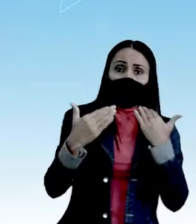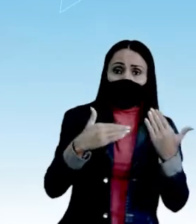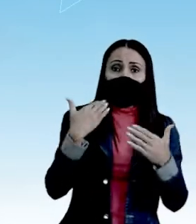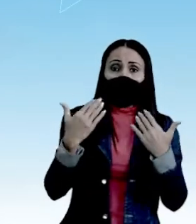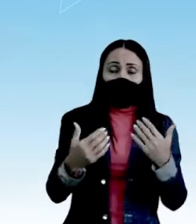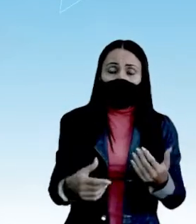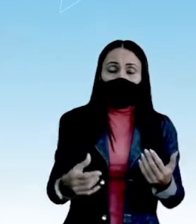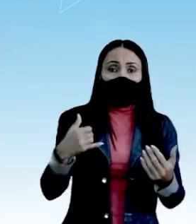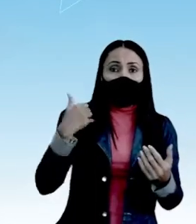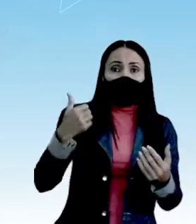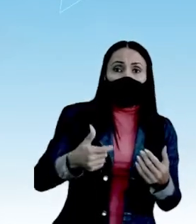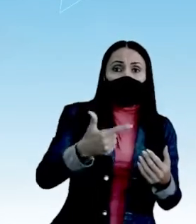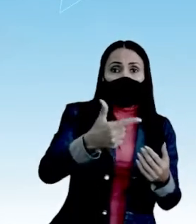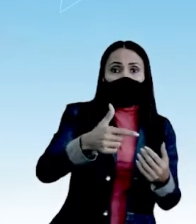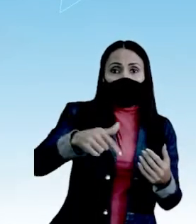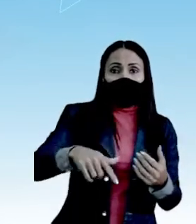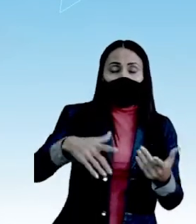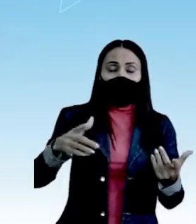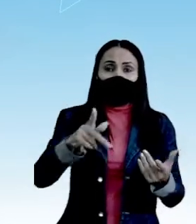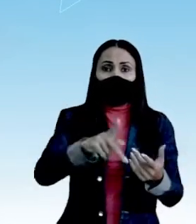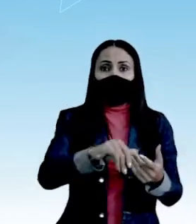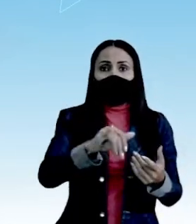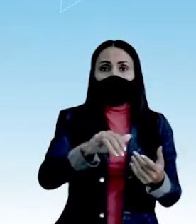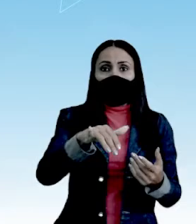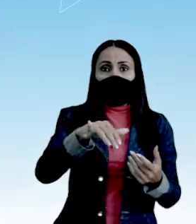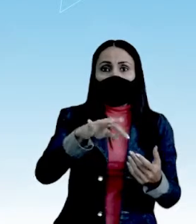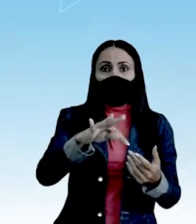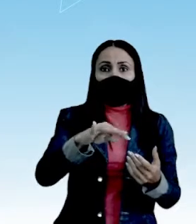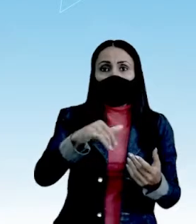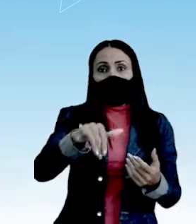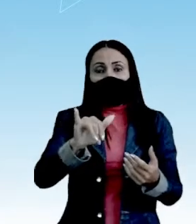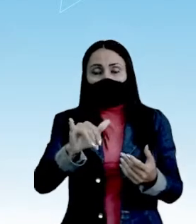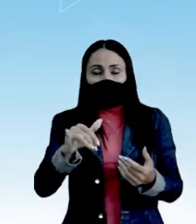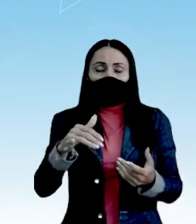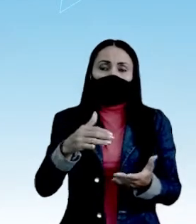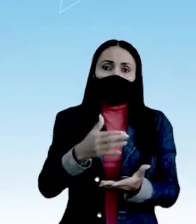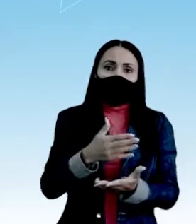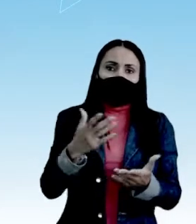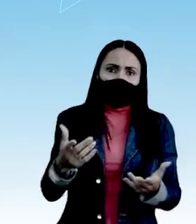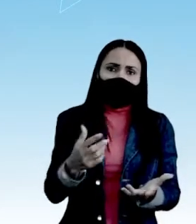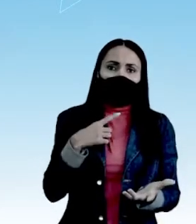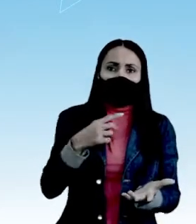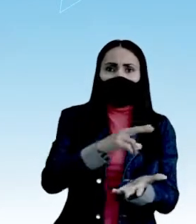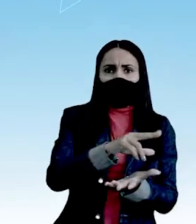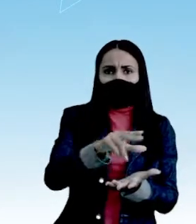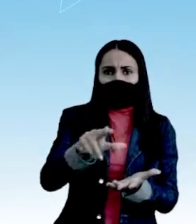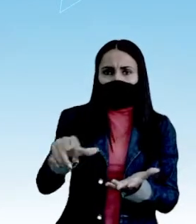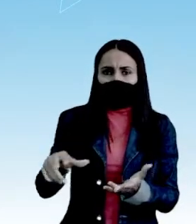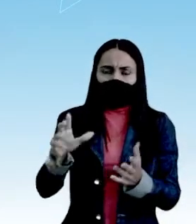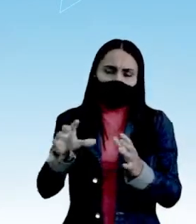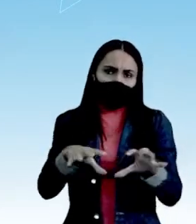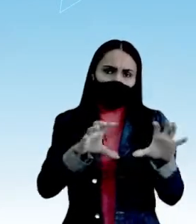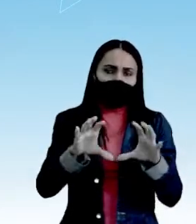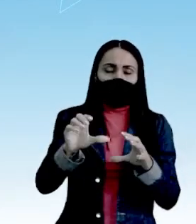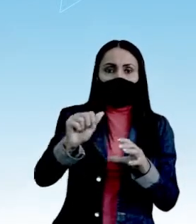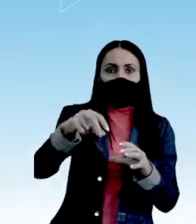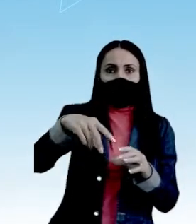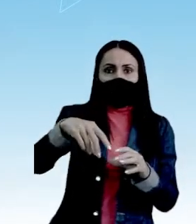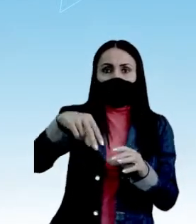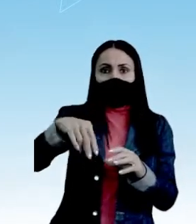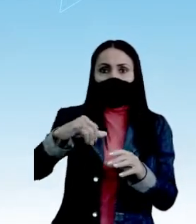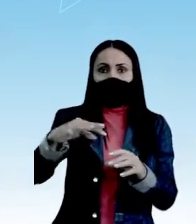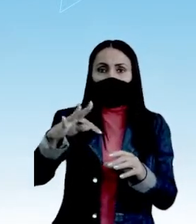cedo, e de Pitty, que é uma grande representante da música brasileira. Temos muitas outras, como a Anitta, né, que está fazendo história,